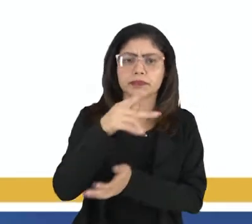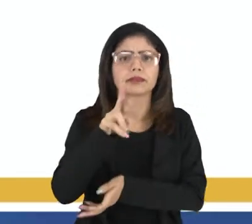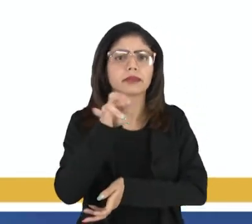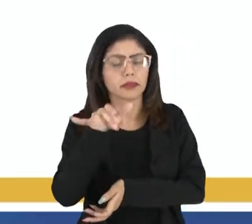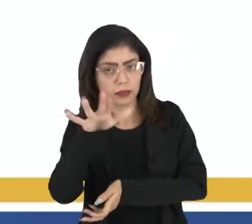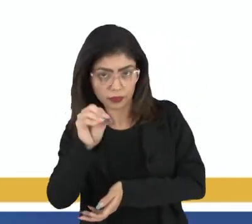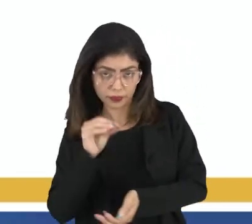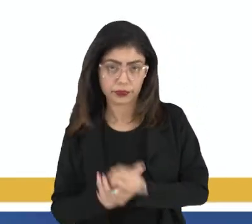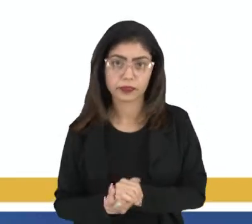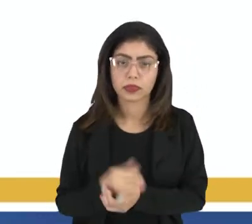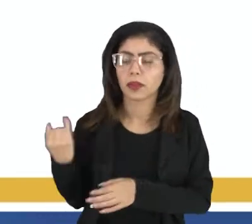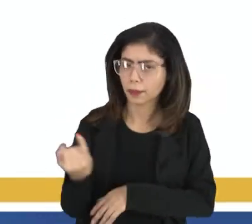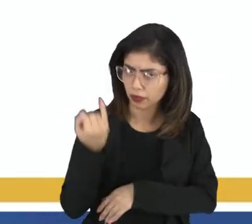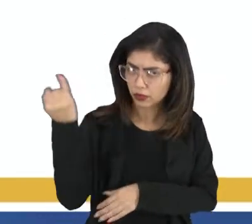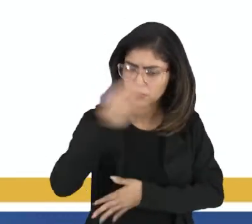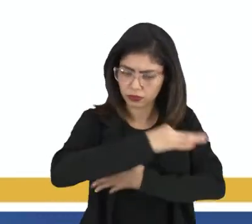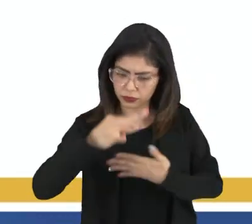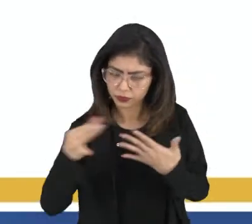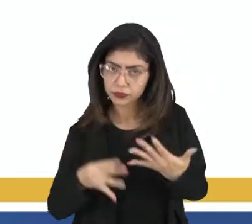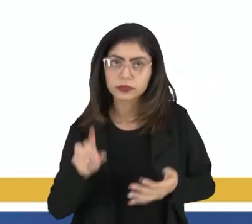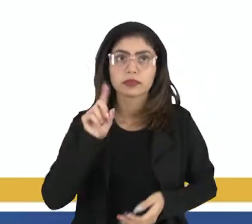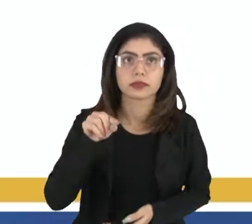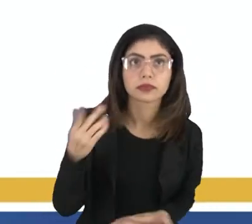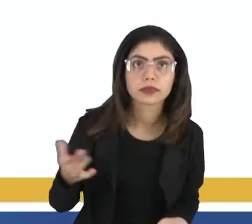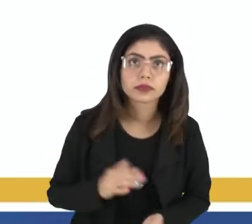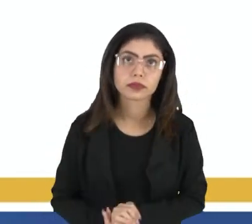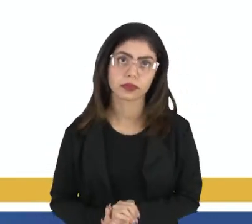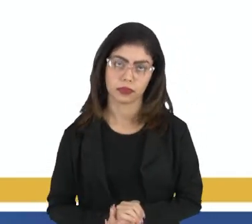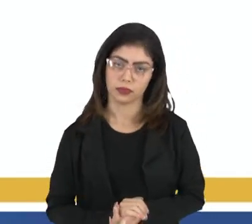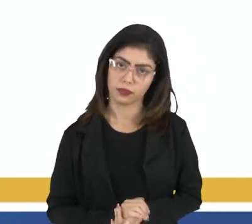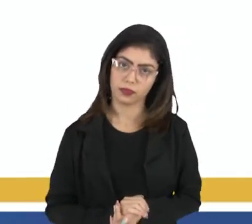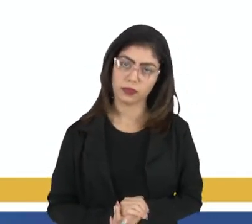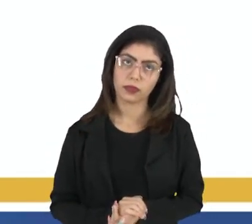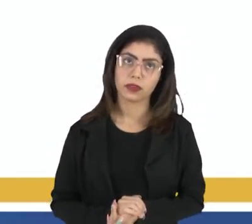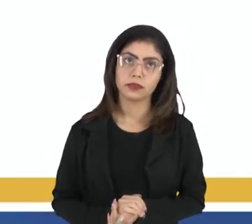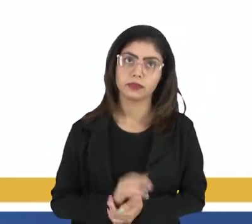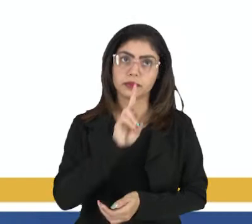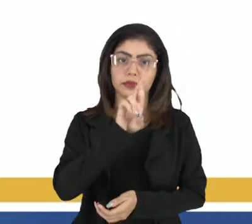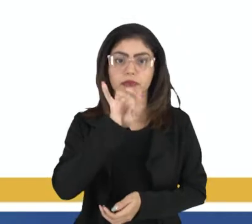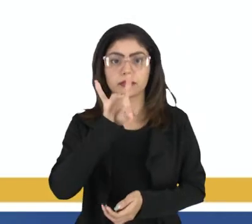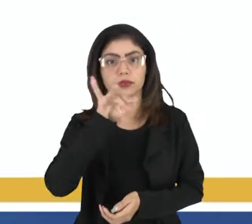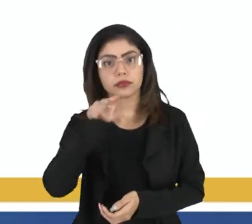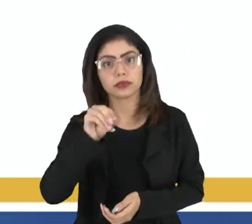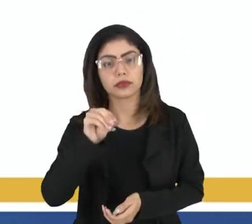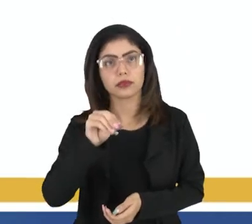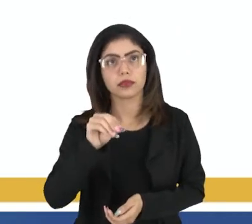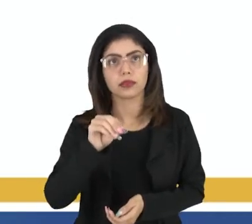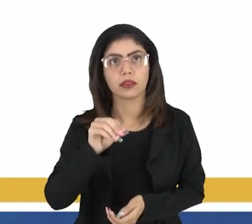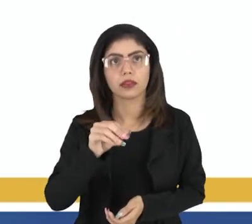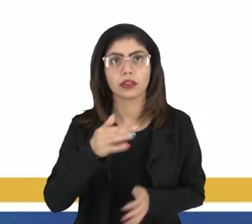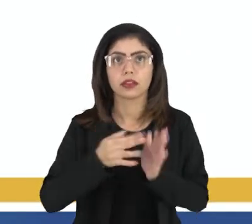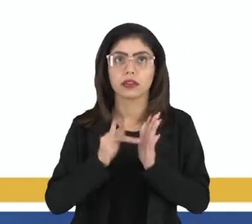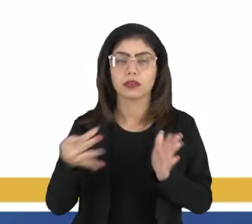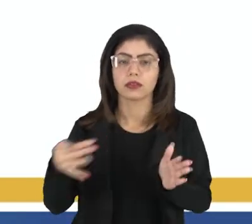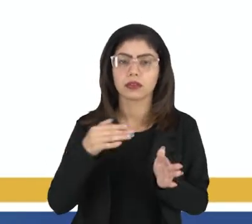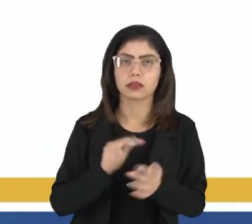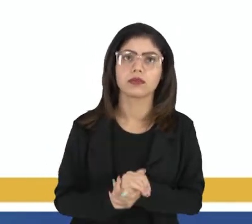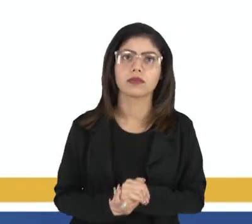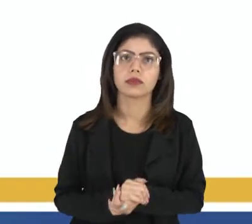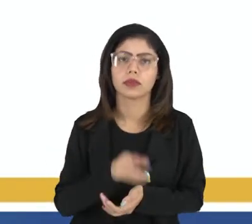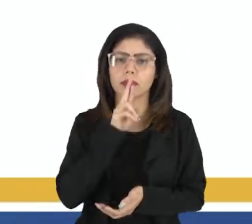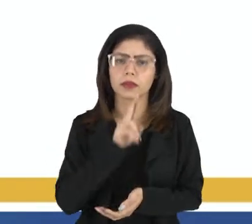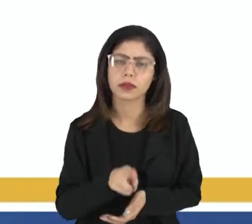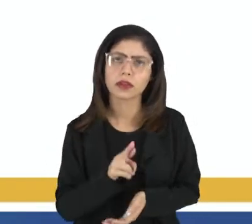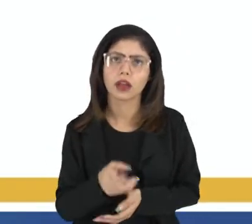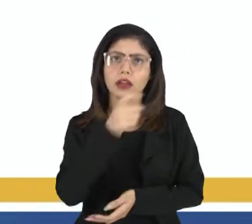elementos importantes que são as raízes da função quadrática, calculada